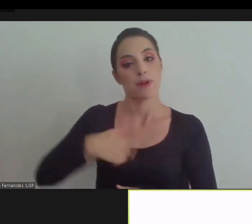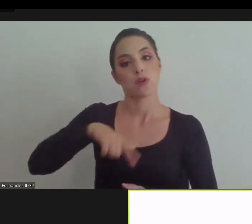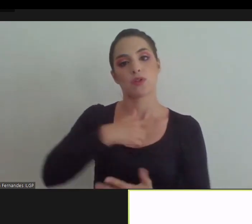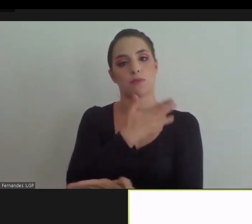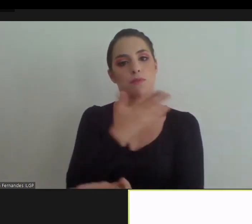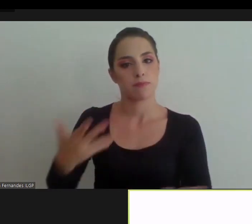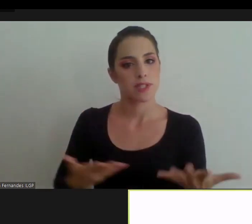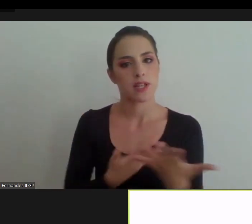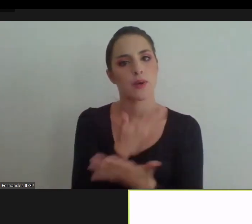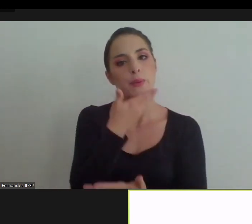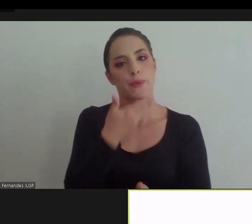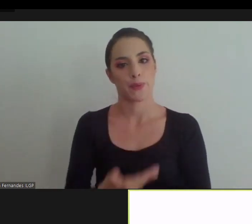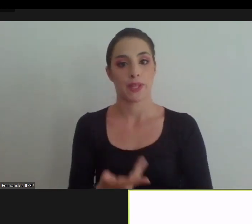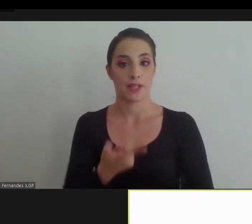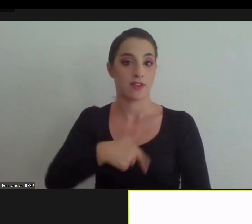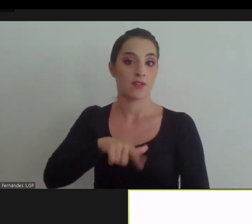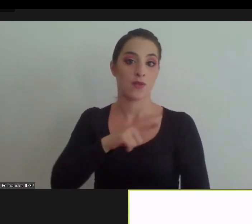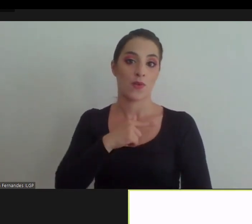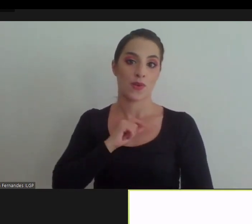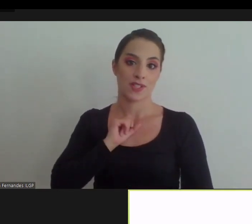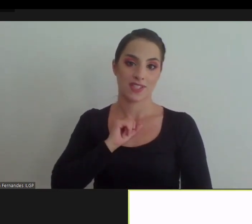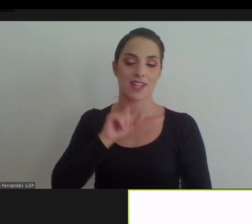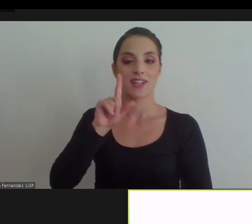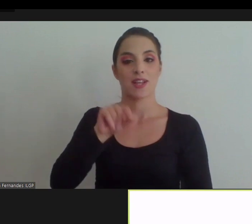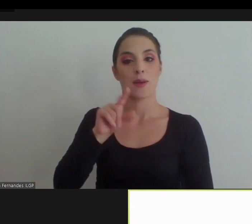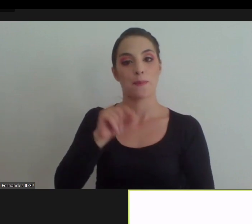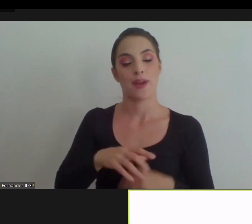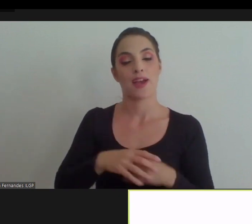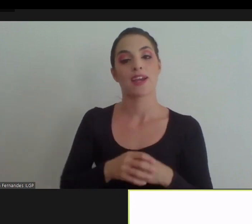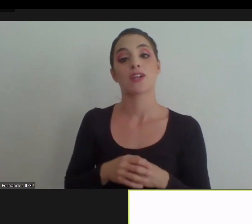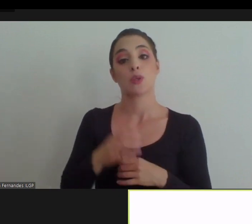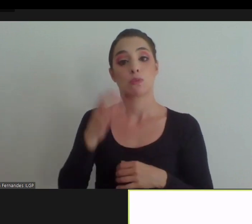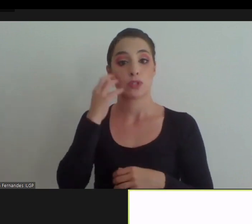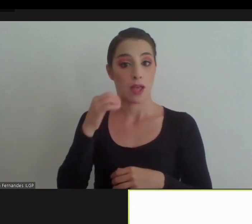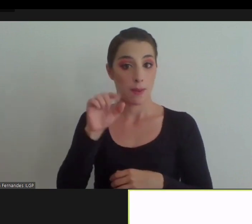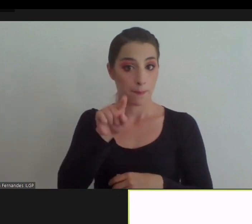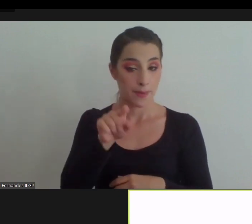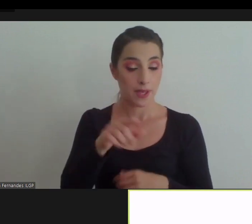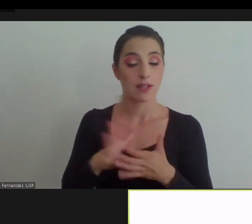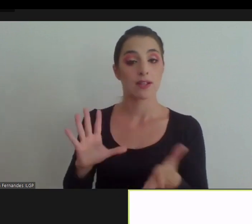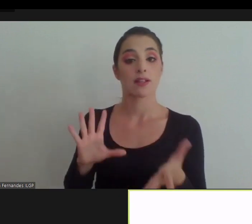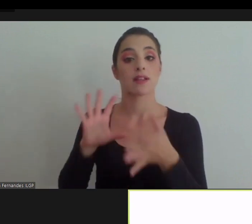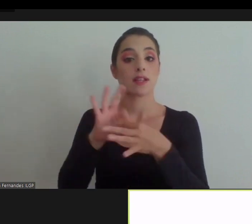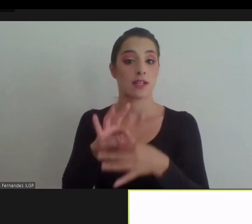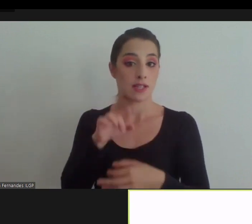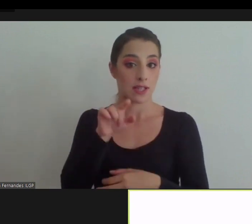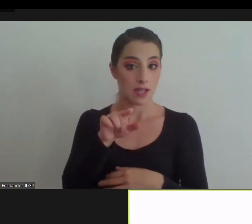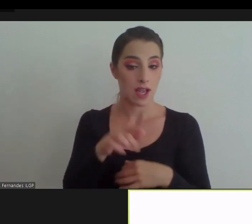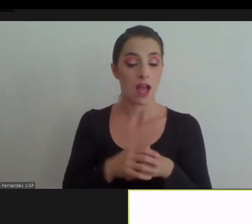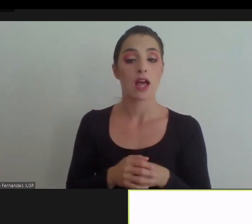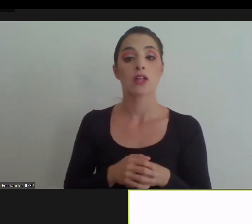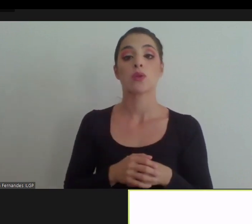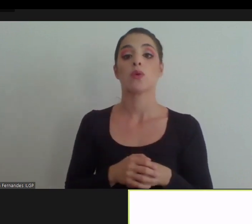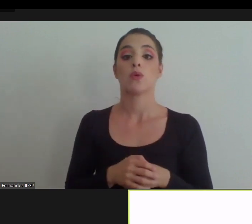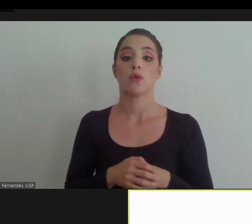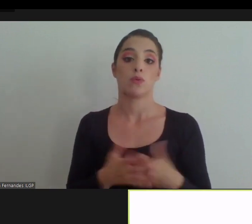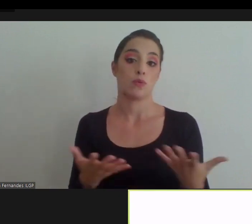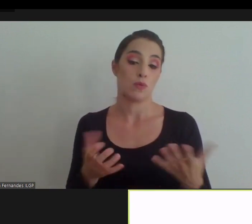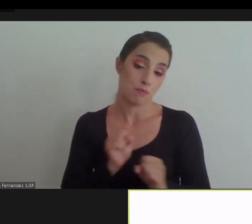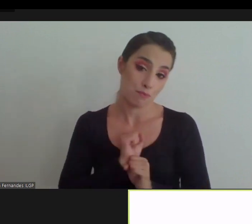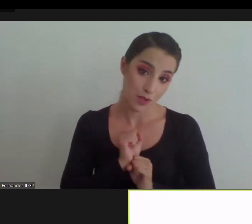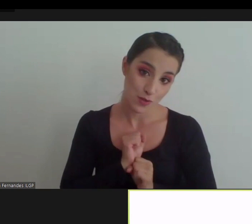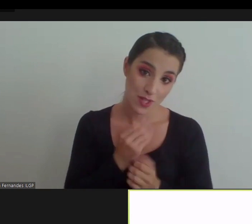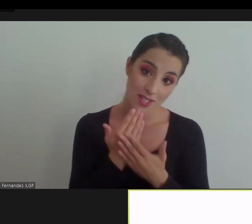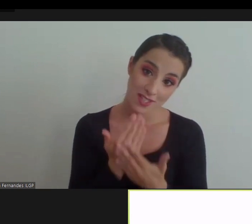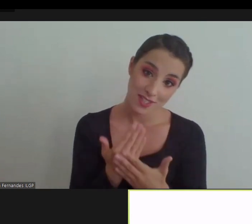nossa experiência cá, a partir de Moçambique, sobre a Secretaria Municipal Virtual. Os meus agradecimentos